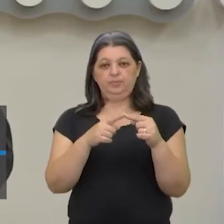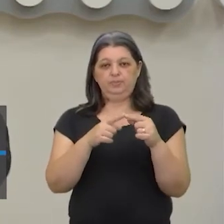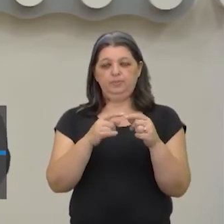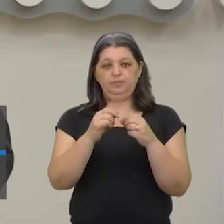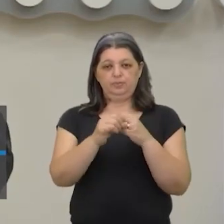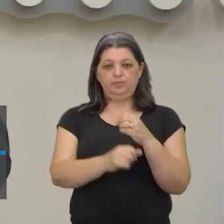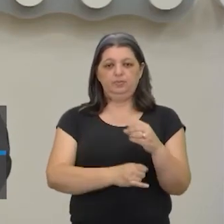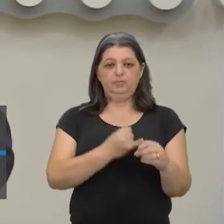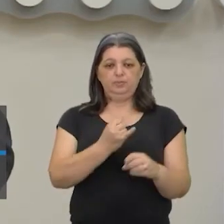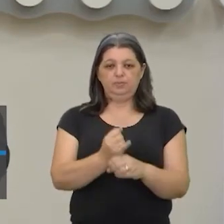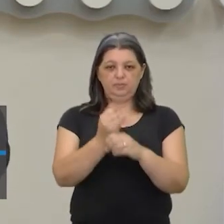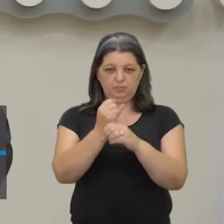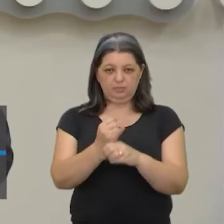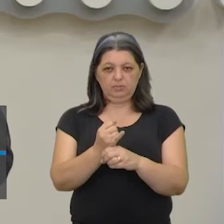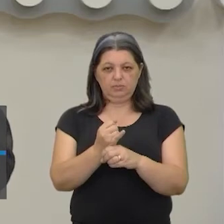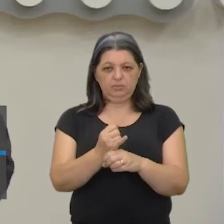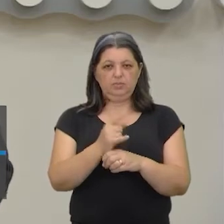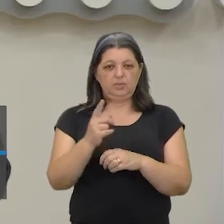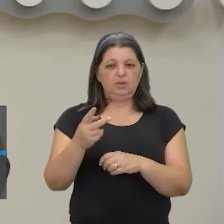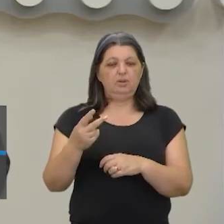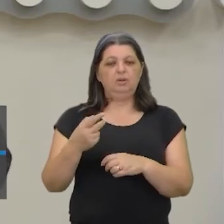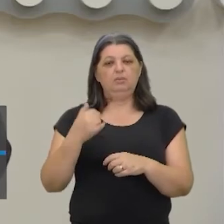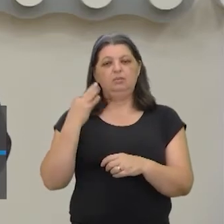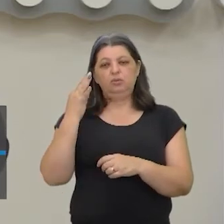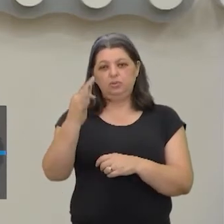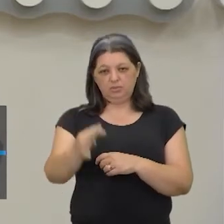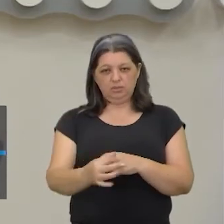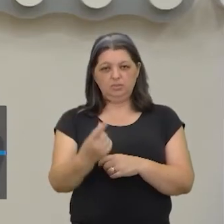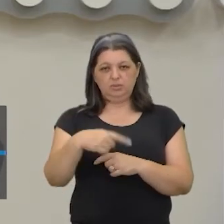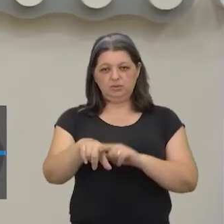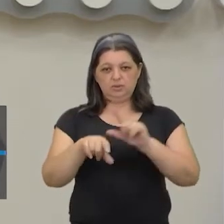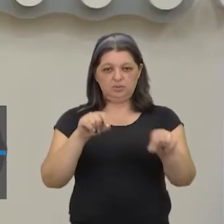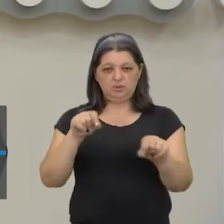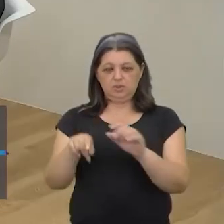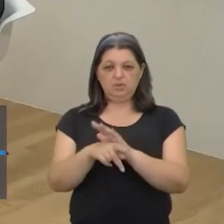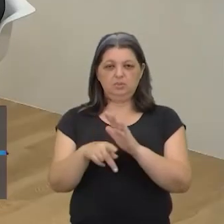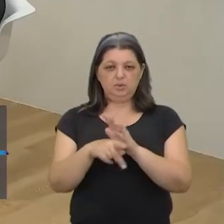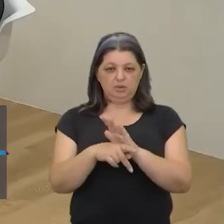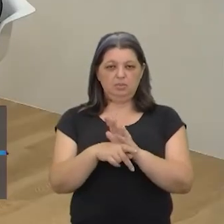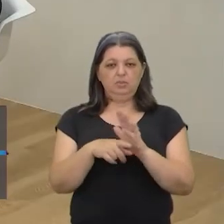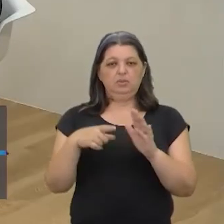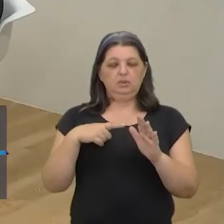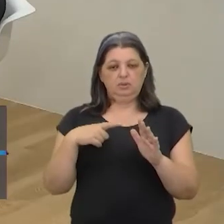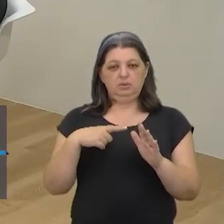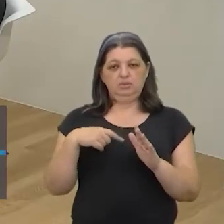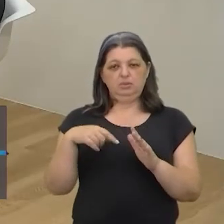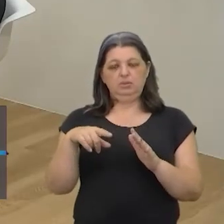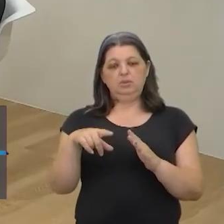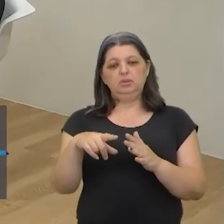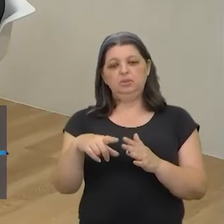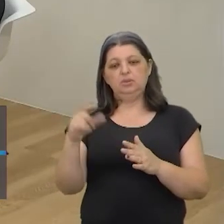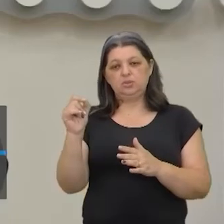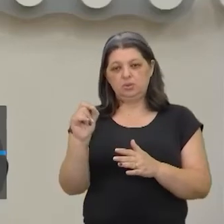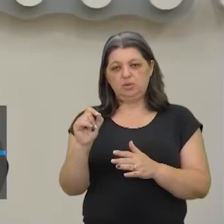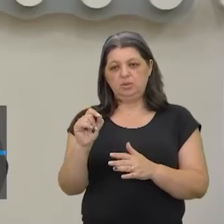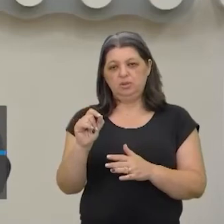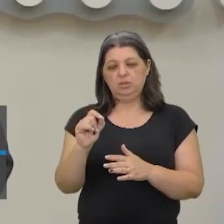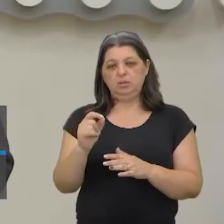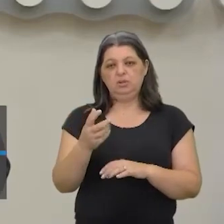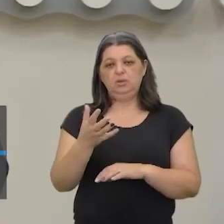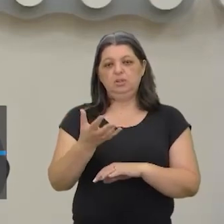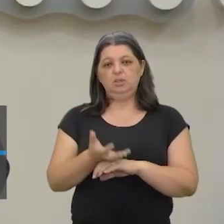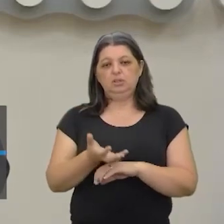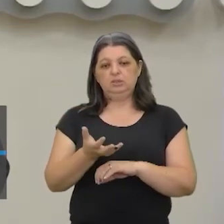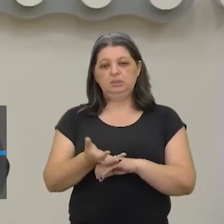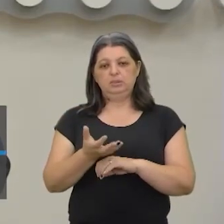Lá no segundo ano, se vocês escolherem ciência da natureza, né, porque tem o itinerário na vida aí, vocês podem estudar